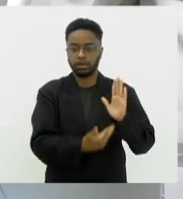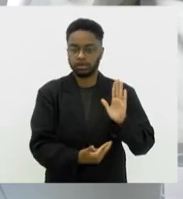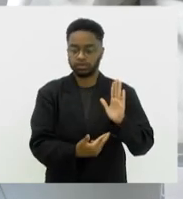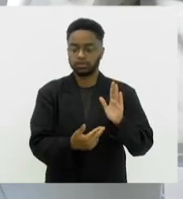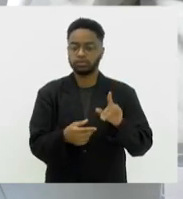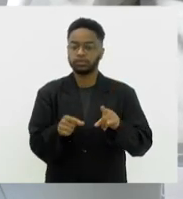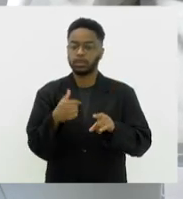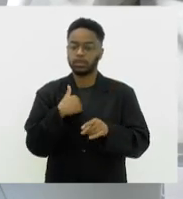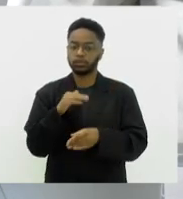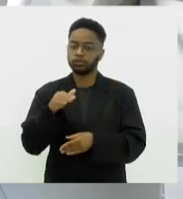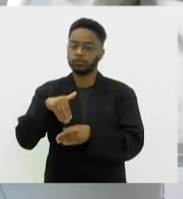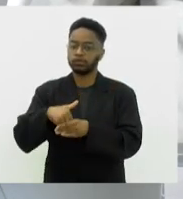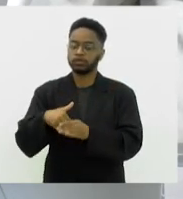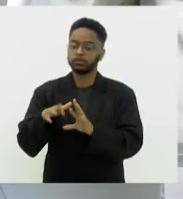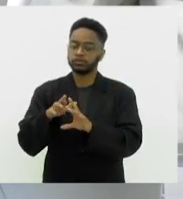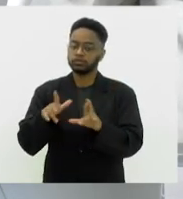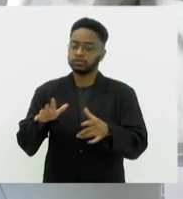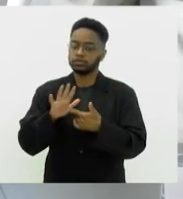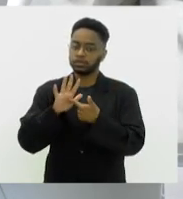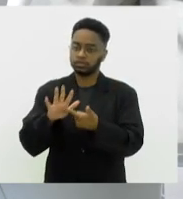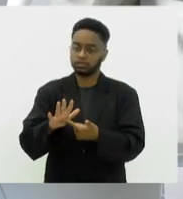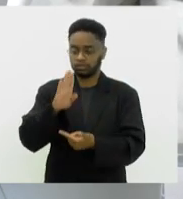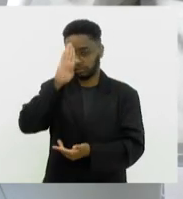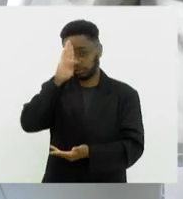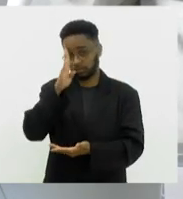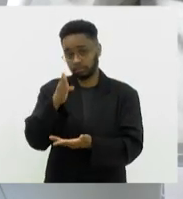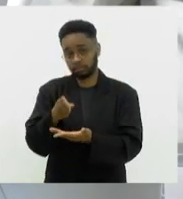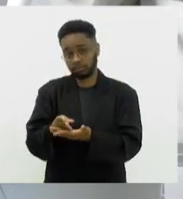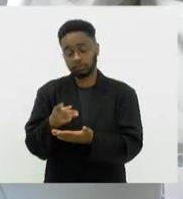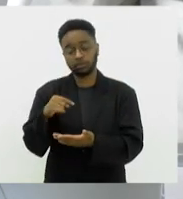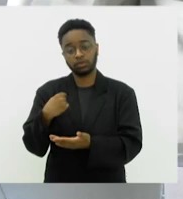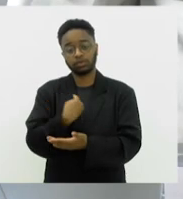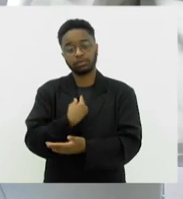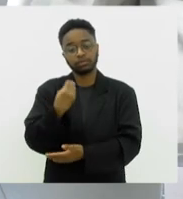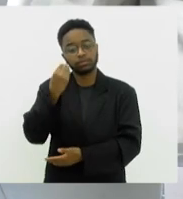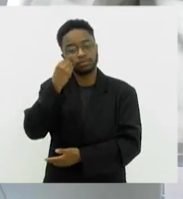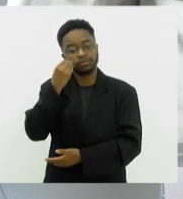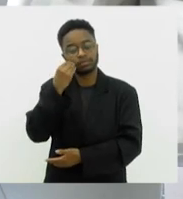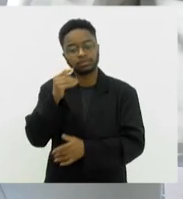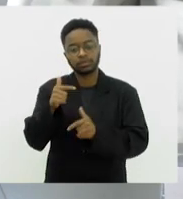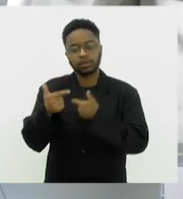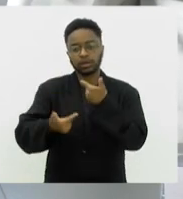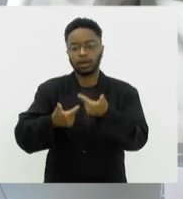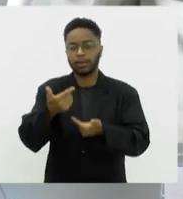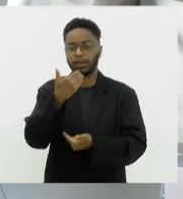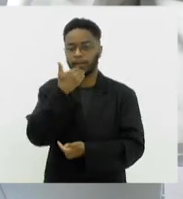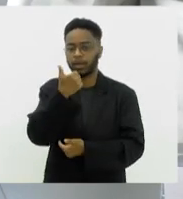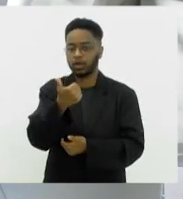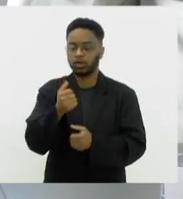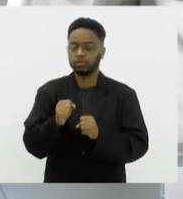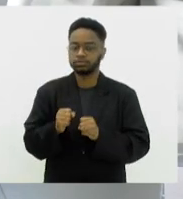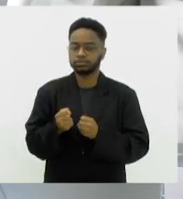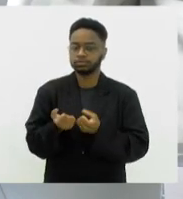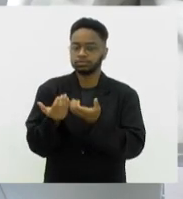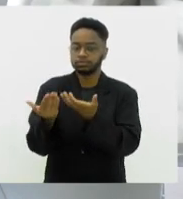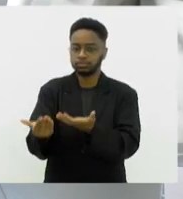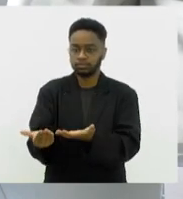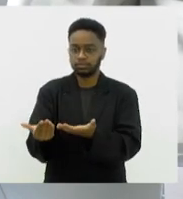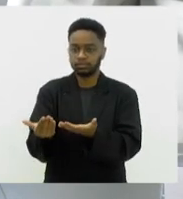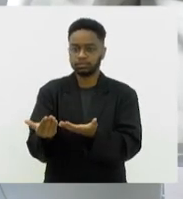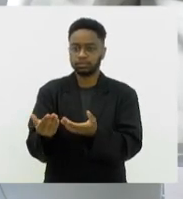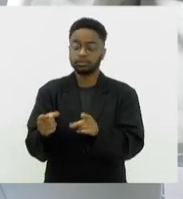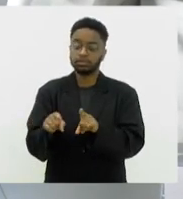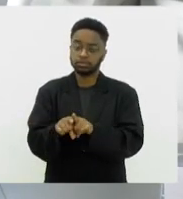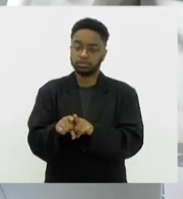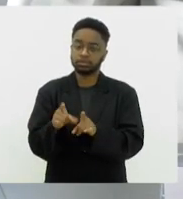apresentei esta casa com a confiança de que fizemos o o melhor trabalho que poderíamos ter feito e com